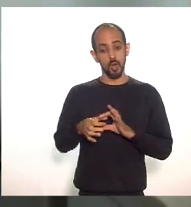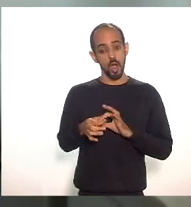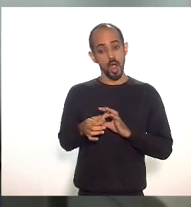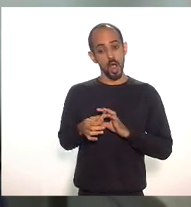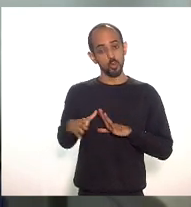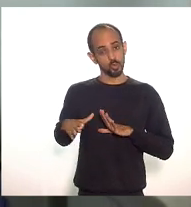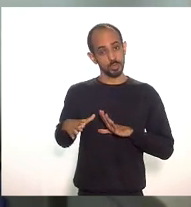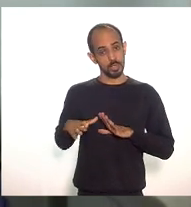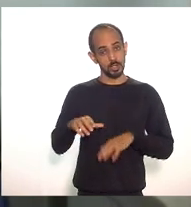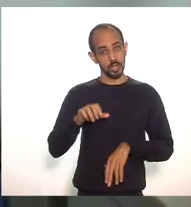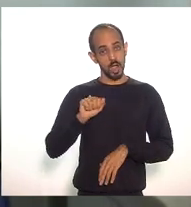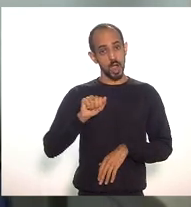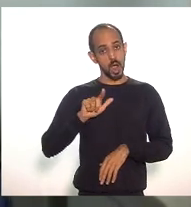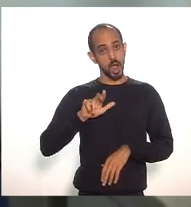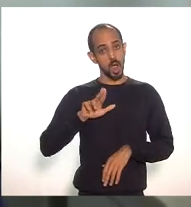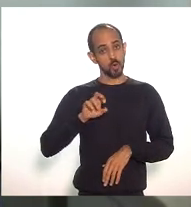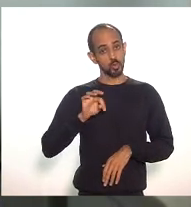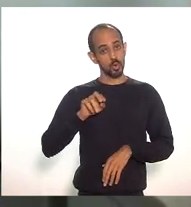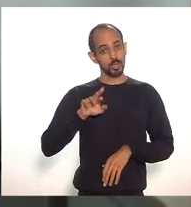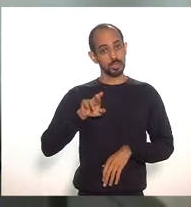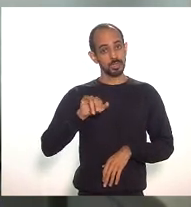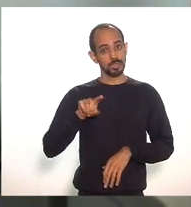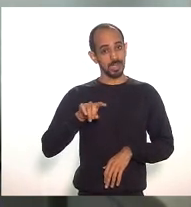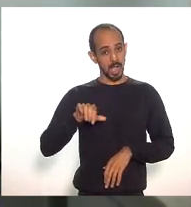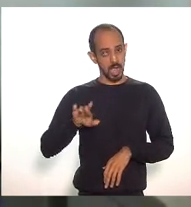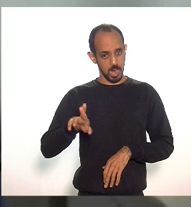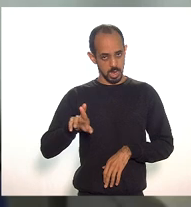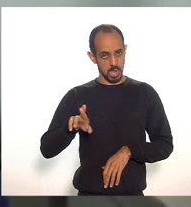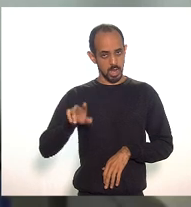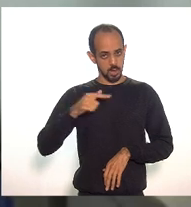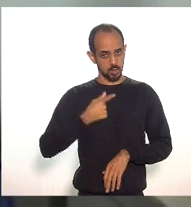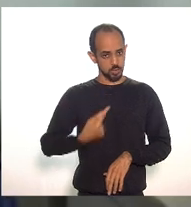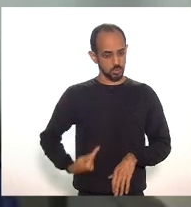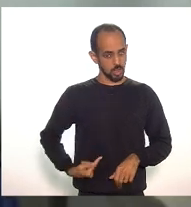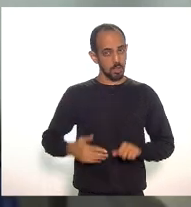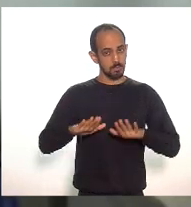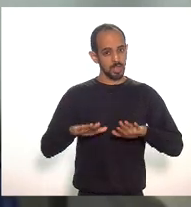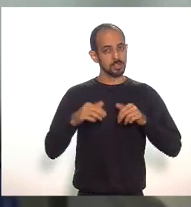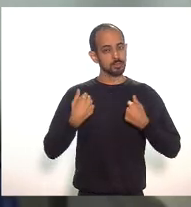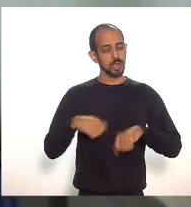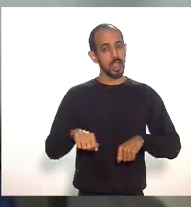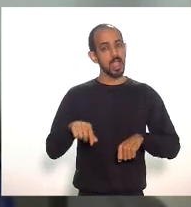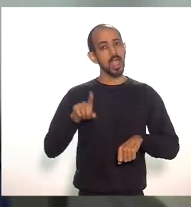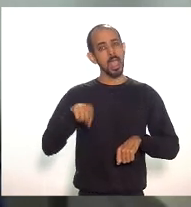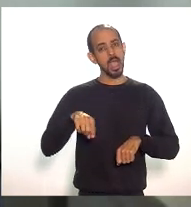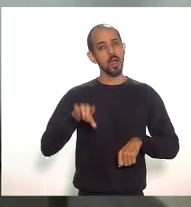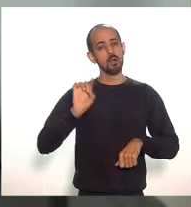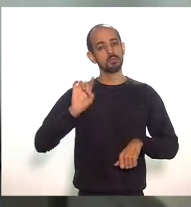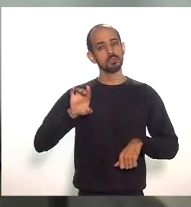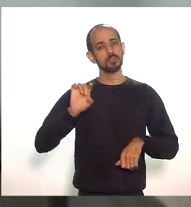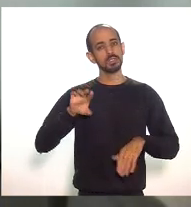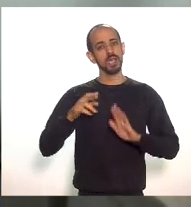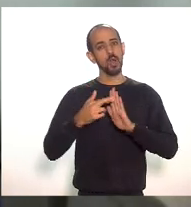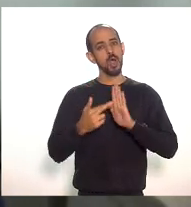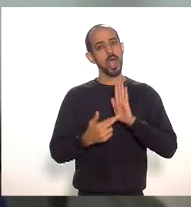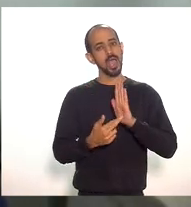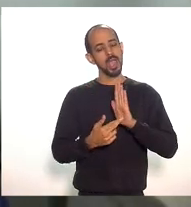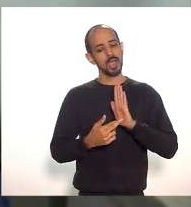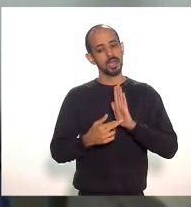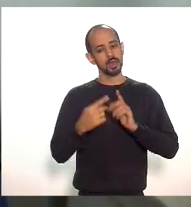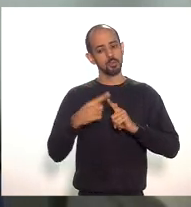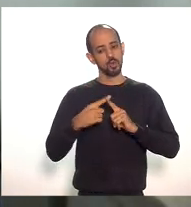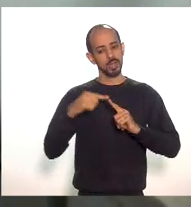fique claro uma outra exceção à regra é porque esta